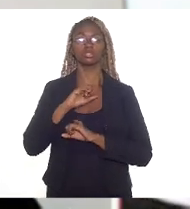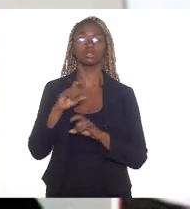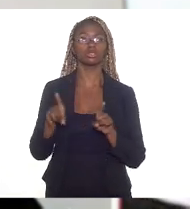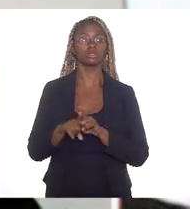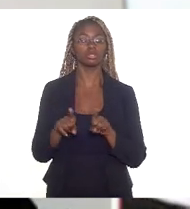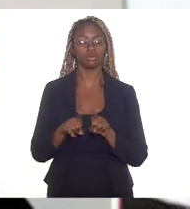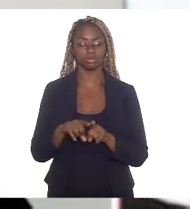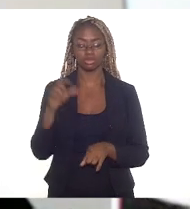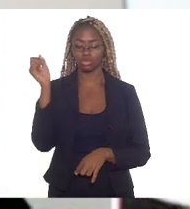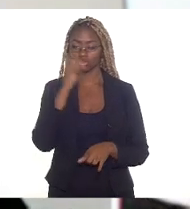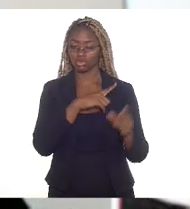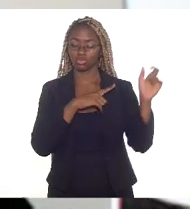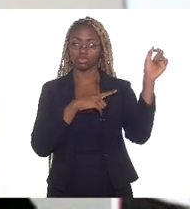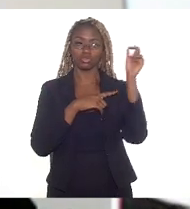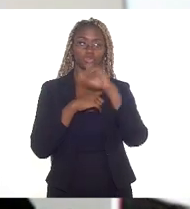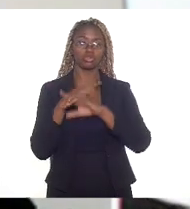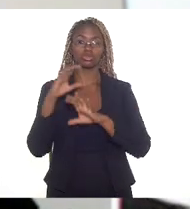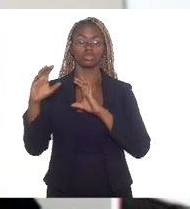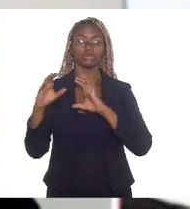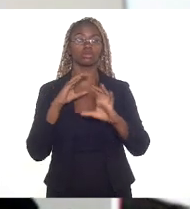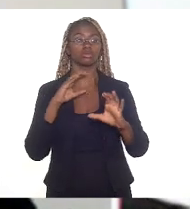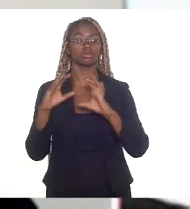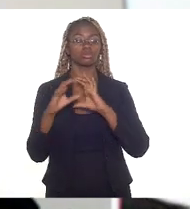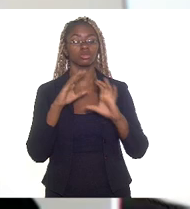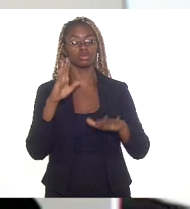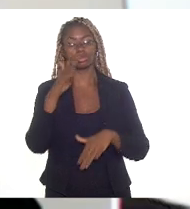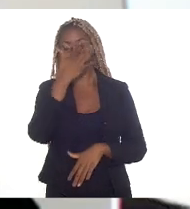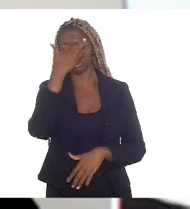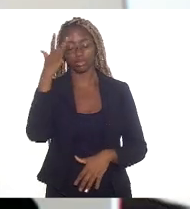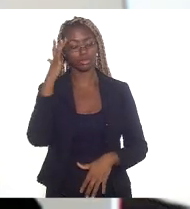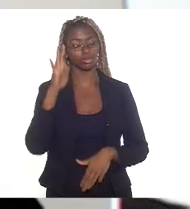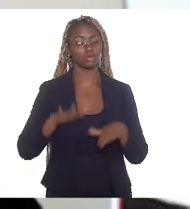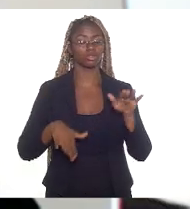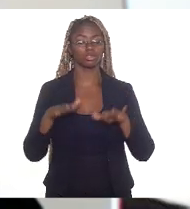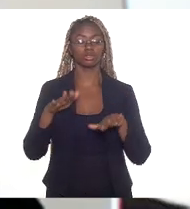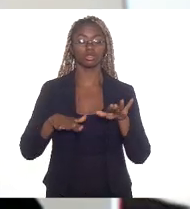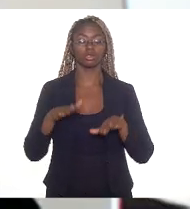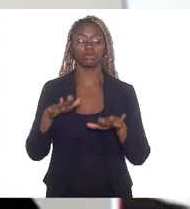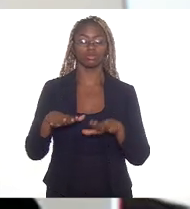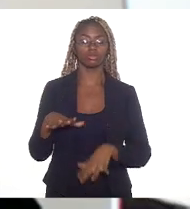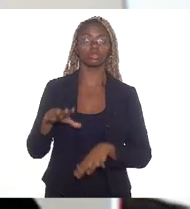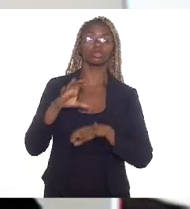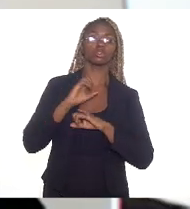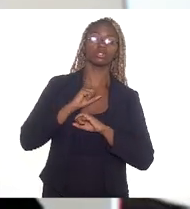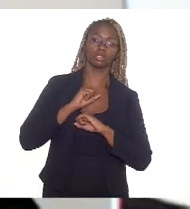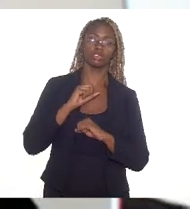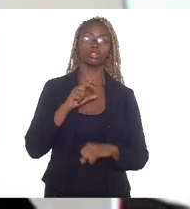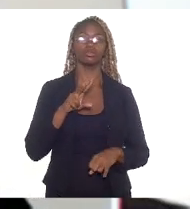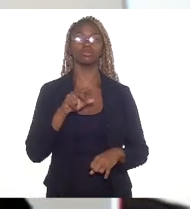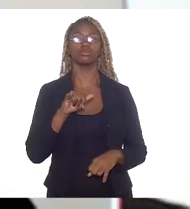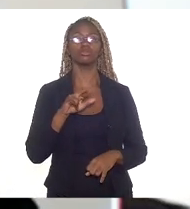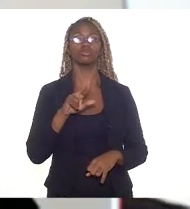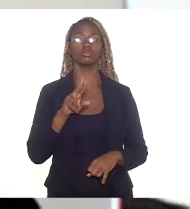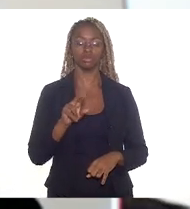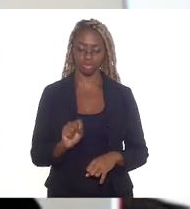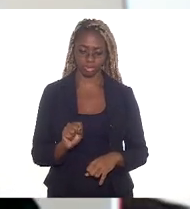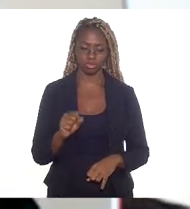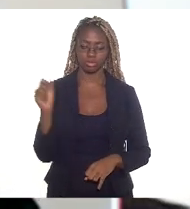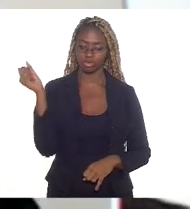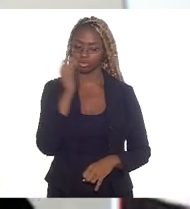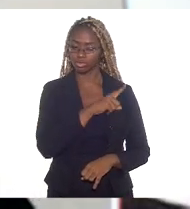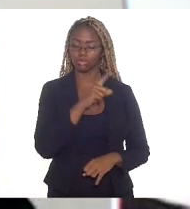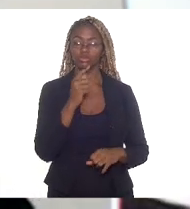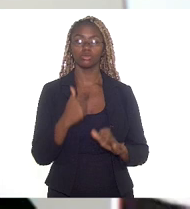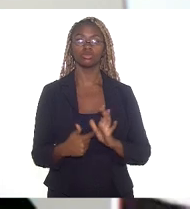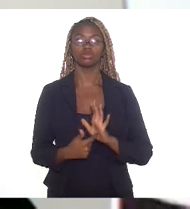uma comunicação de uma pessoa que, porventura, venha contrair o vírus e tenha dificuldade de expor os sintomas do que